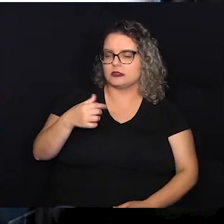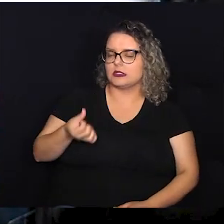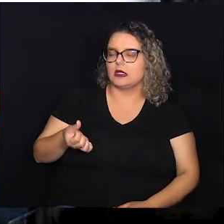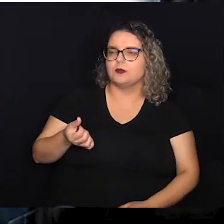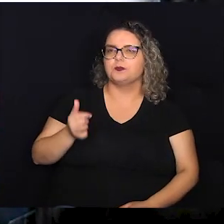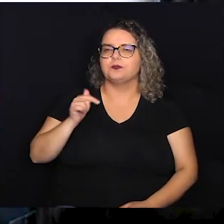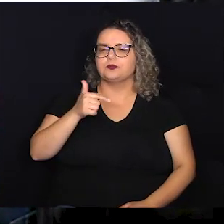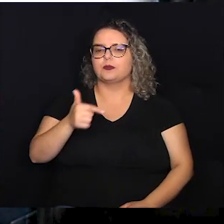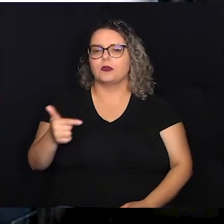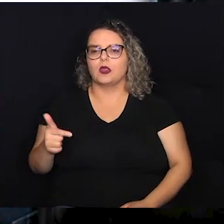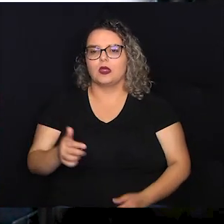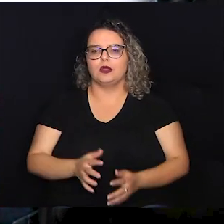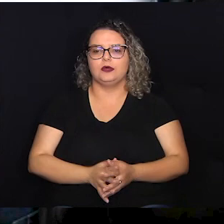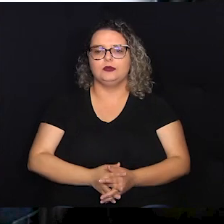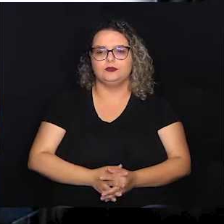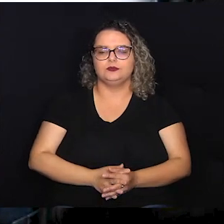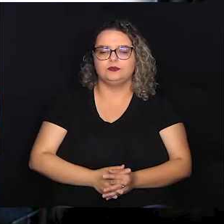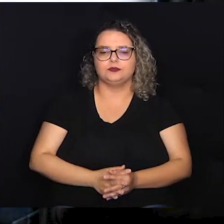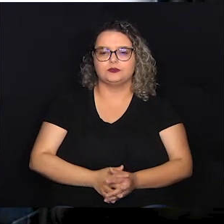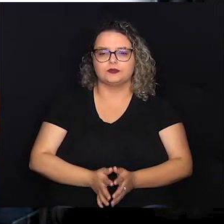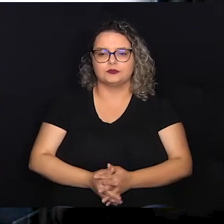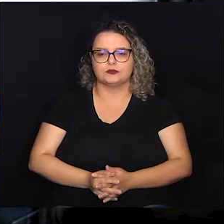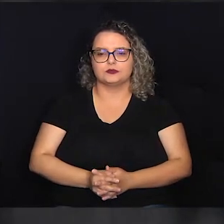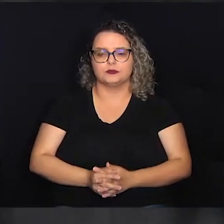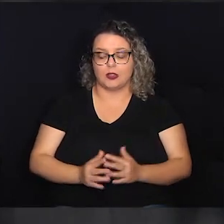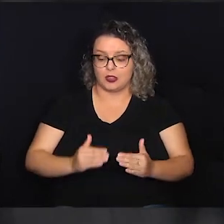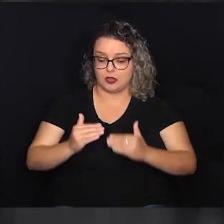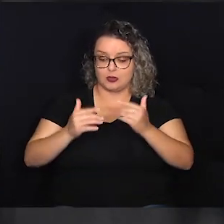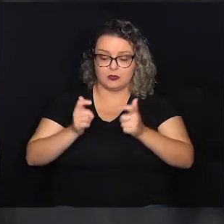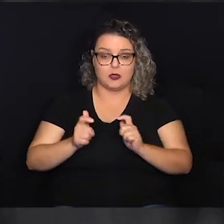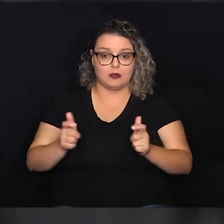tinha todas o